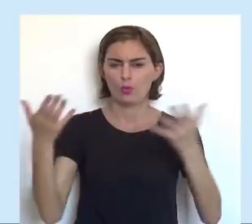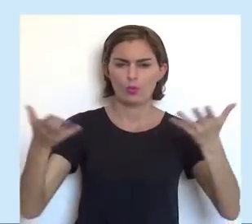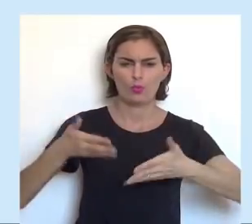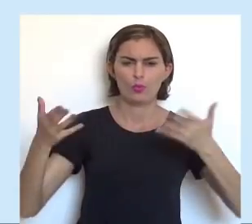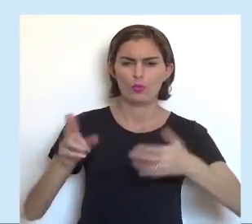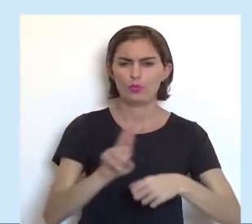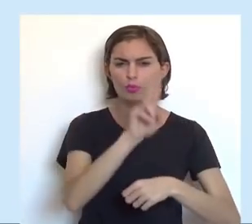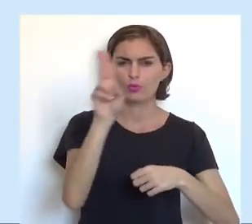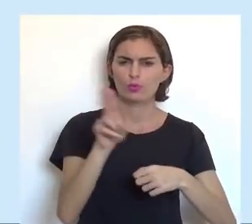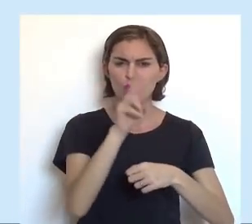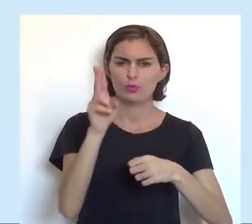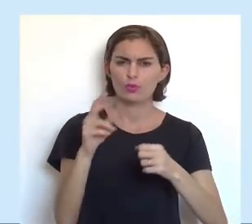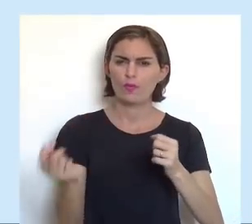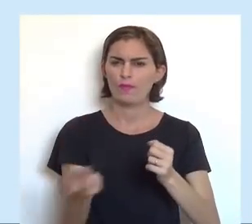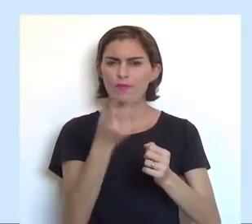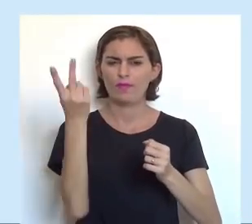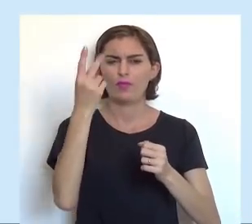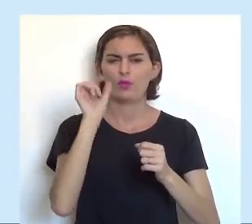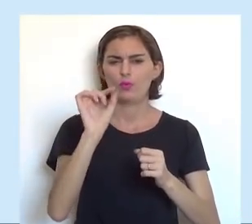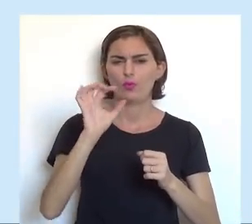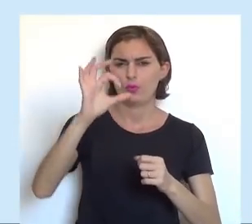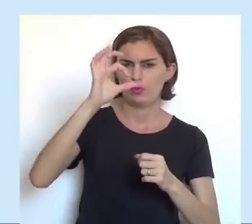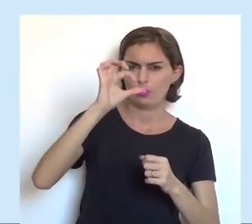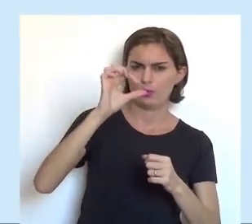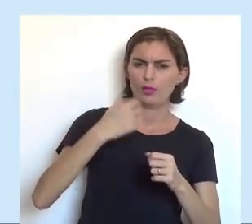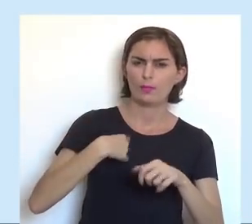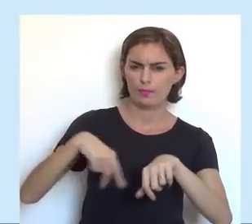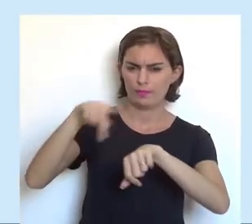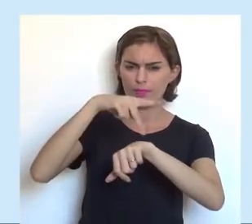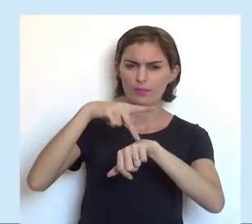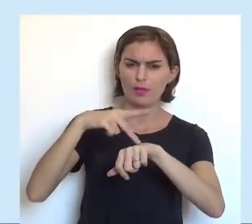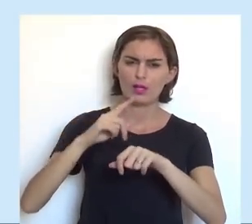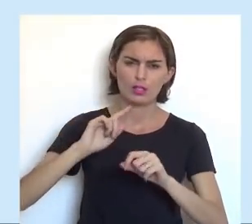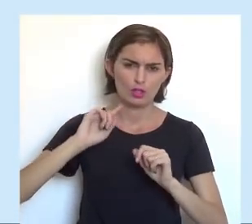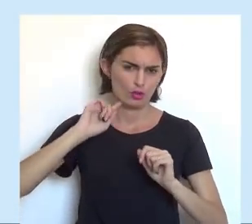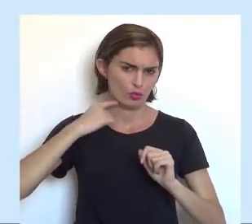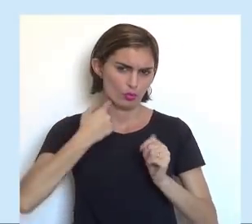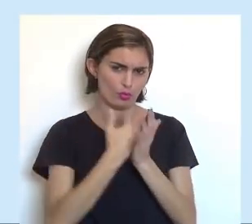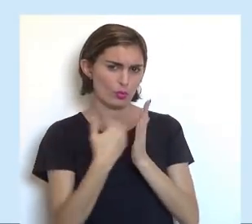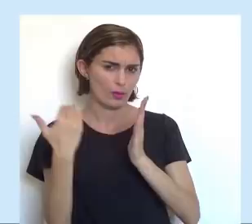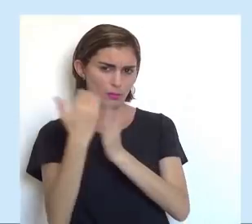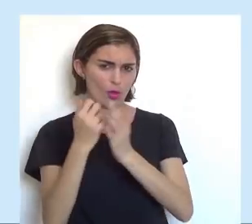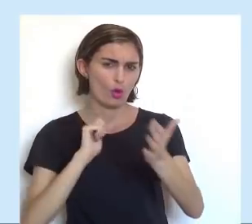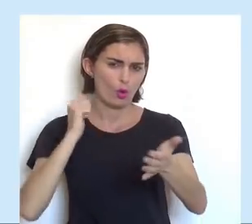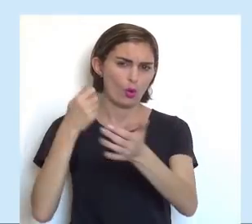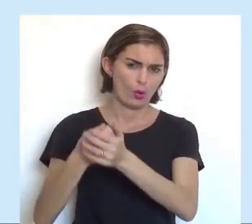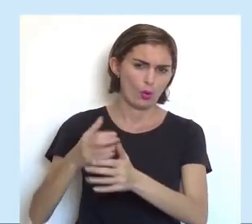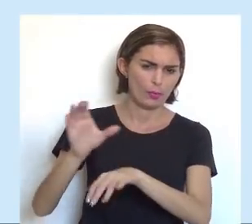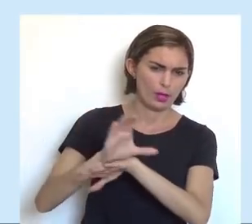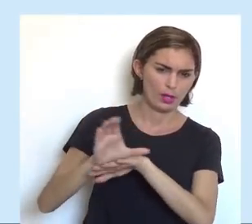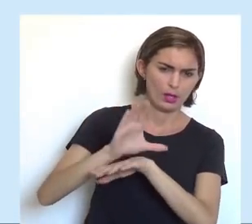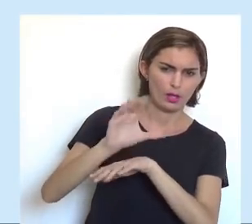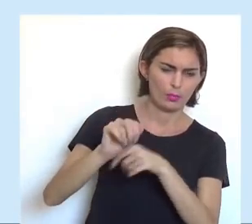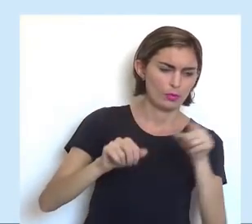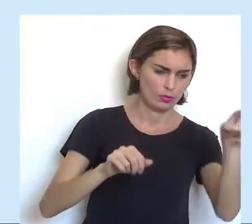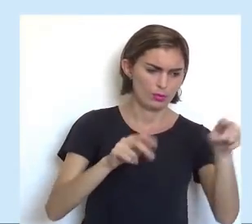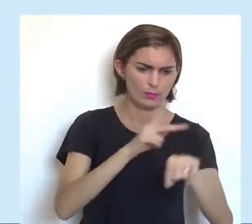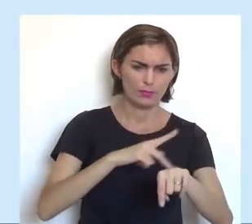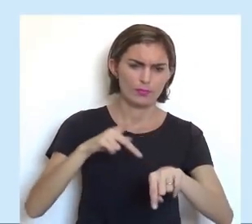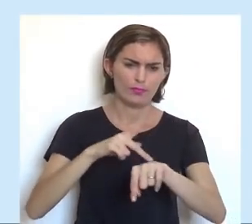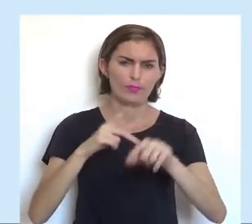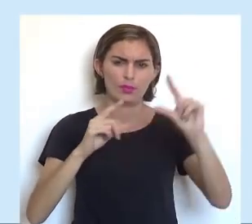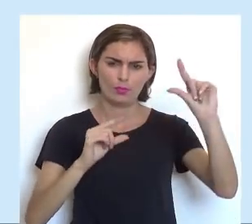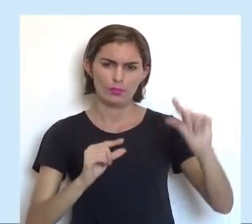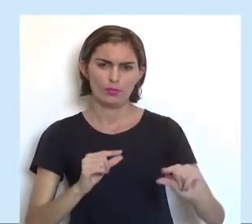que hoje é utilizada na Bolsa de Valores. Aquele país que polui muito, compra crédito de carbono daquele país